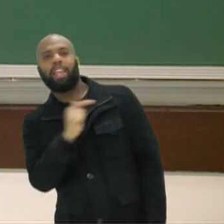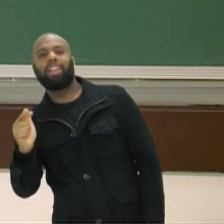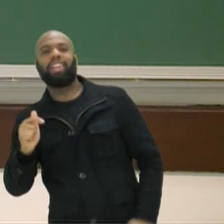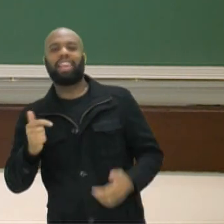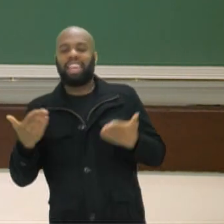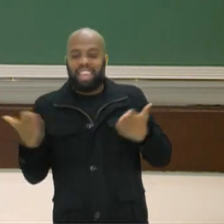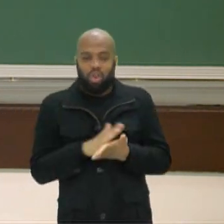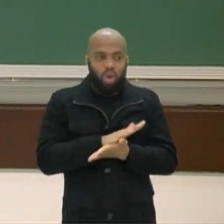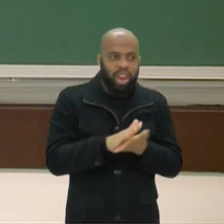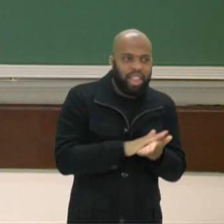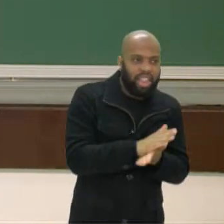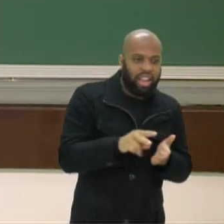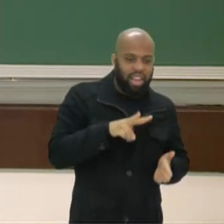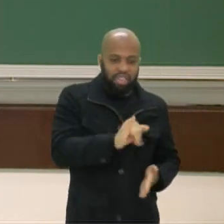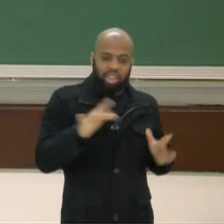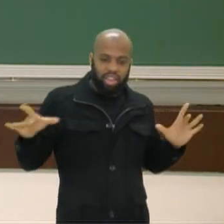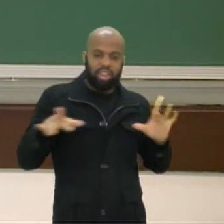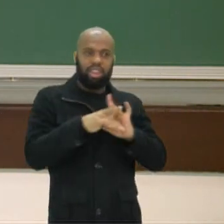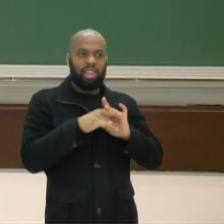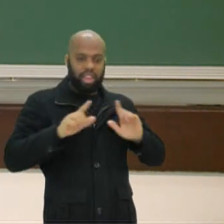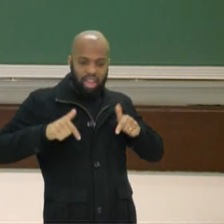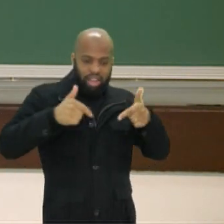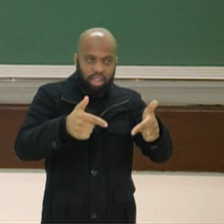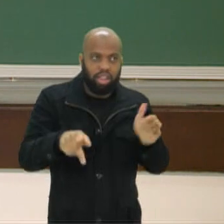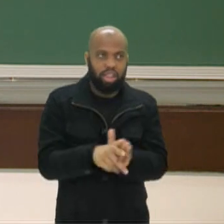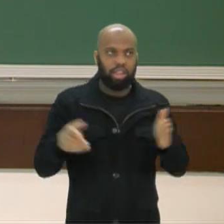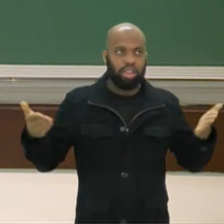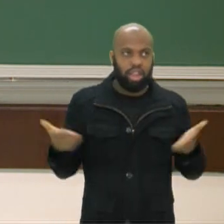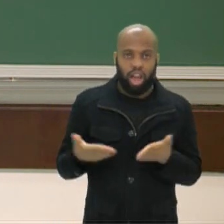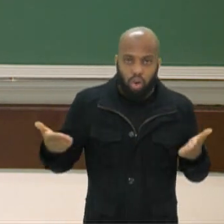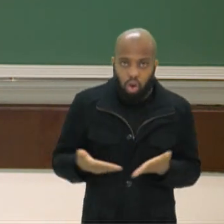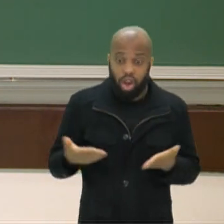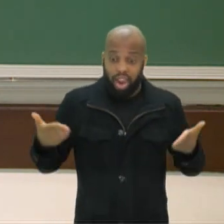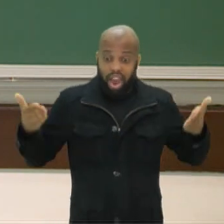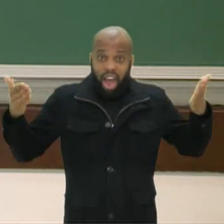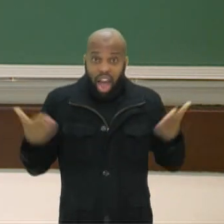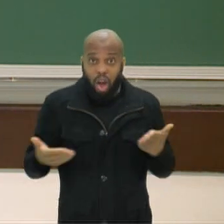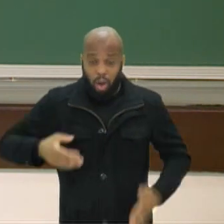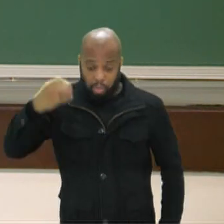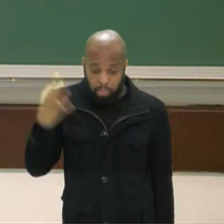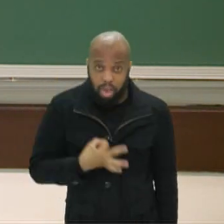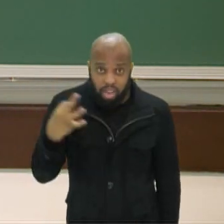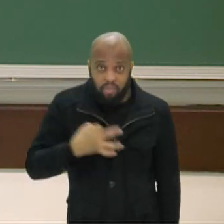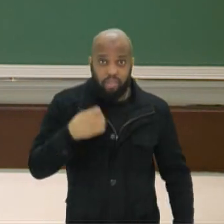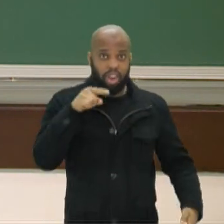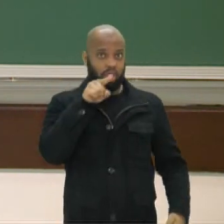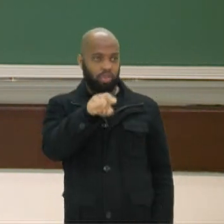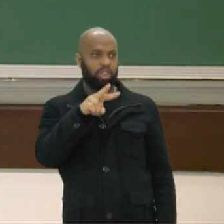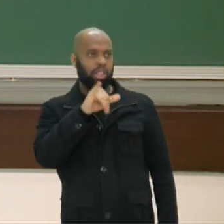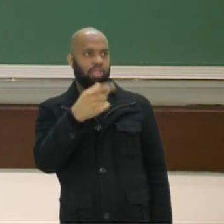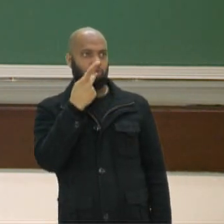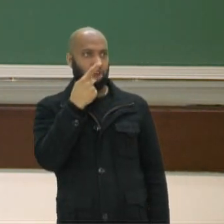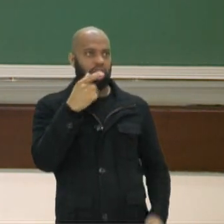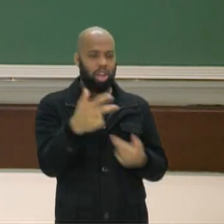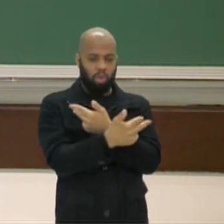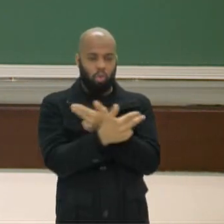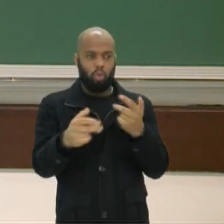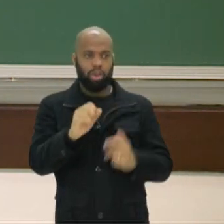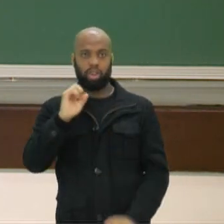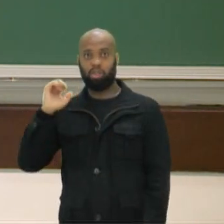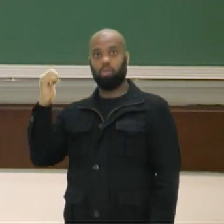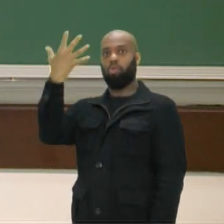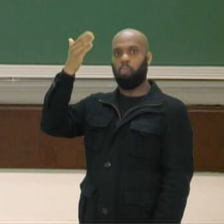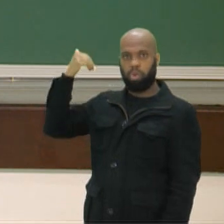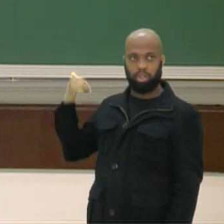nada que liga aquela ação ao tempo presente. Presente perfeito. Ou você fala de uma ação que começou no